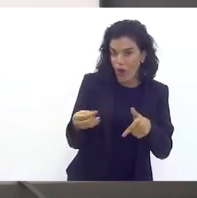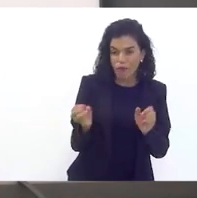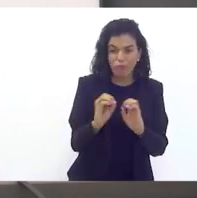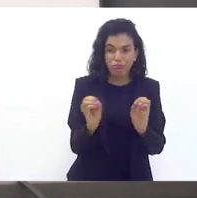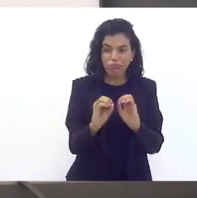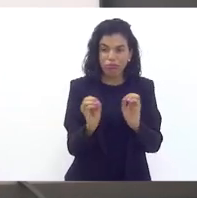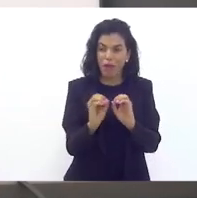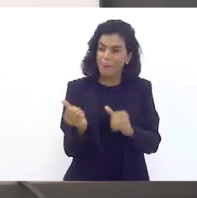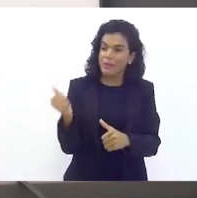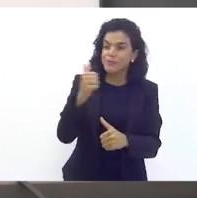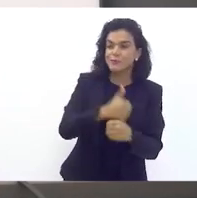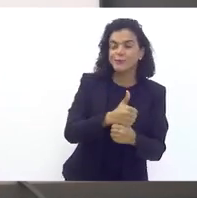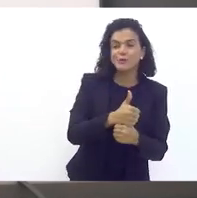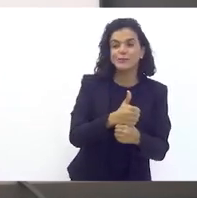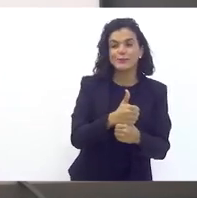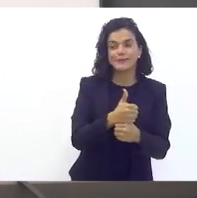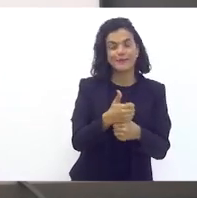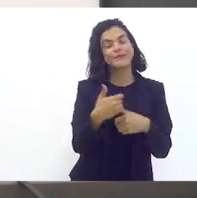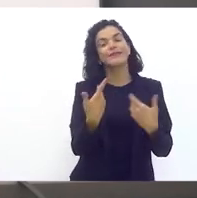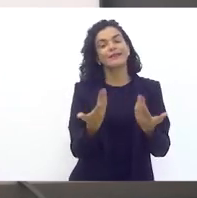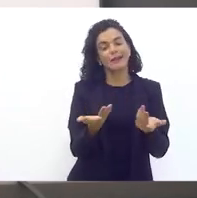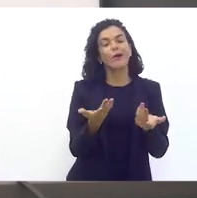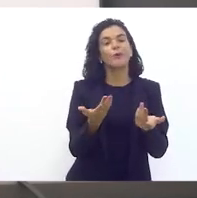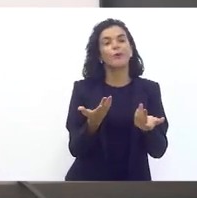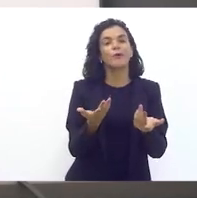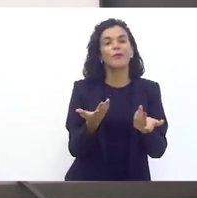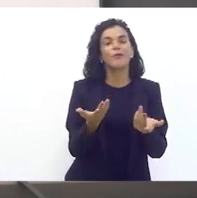para superar essa questão. Então, assim,